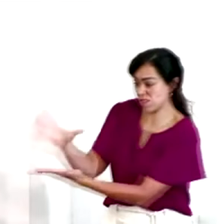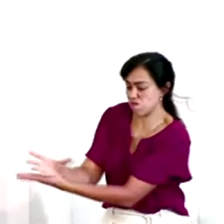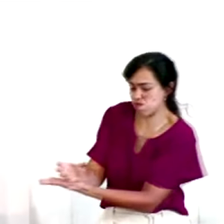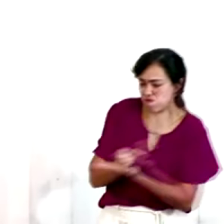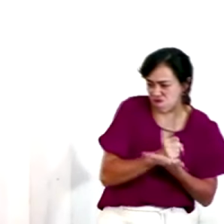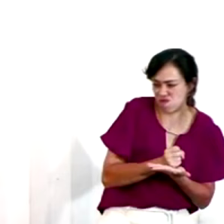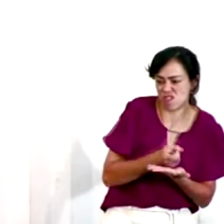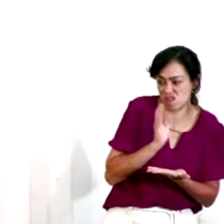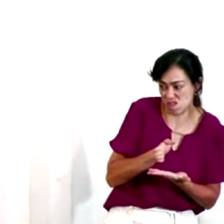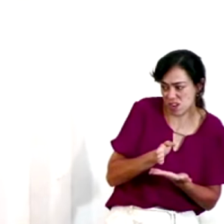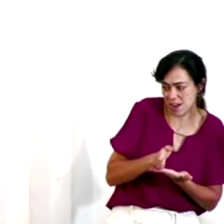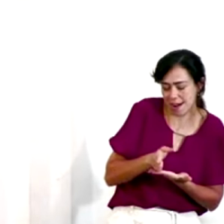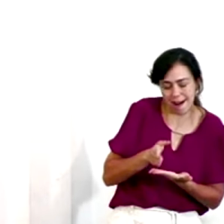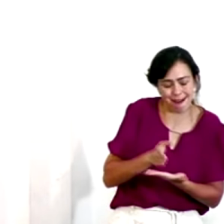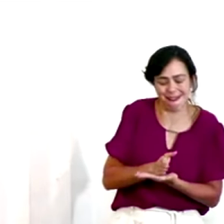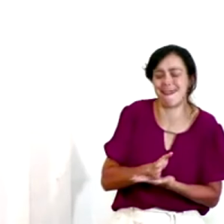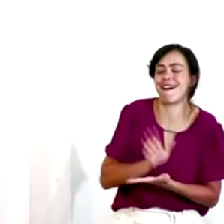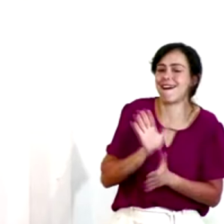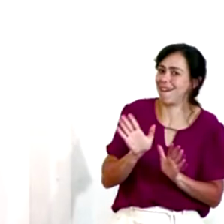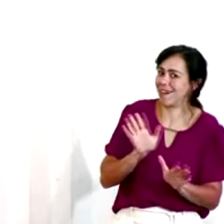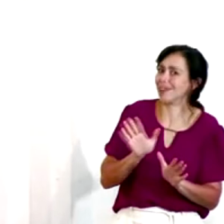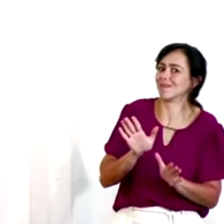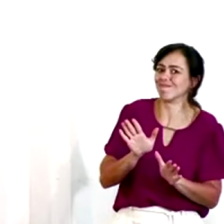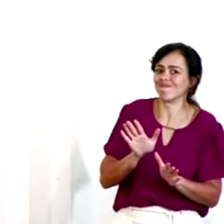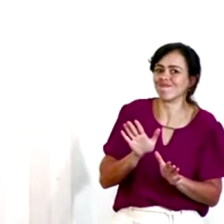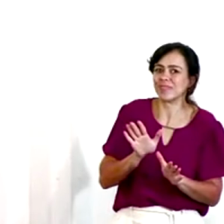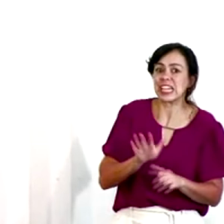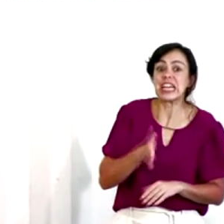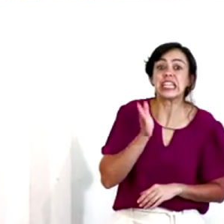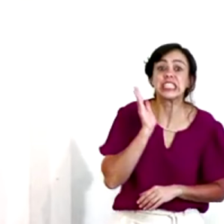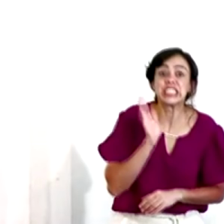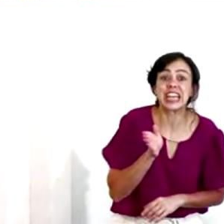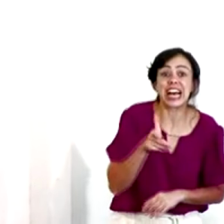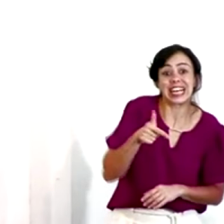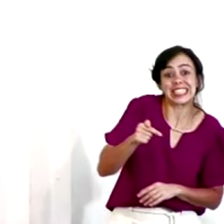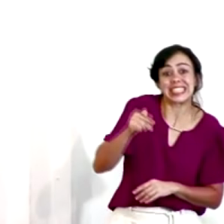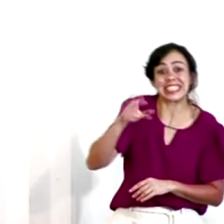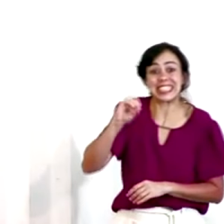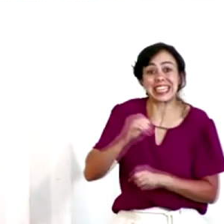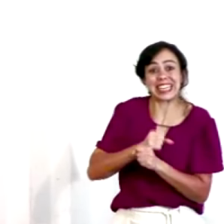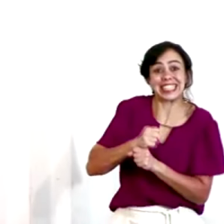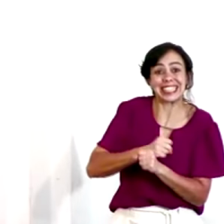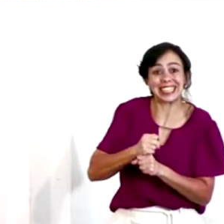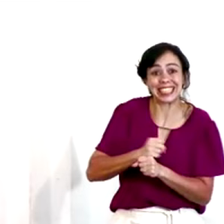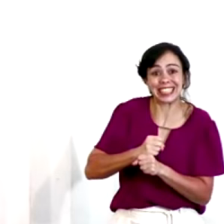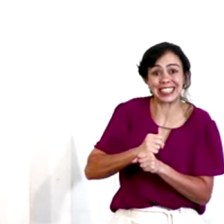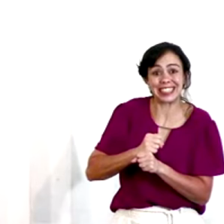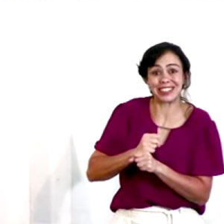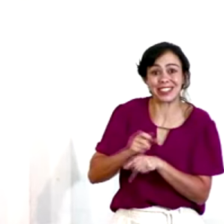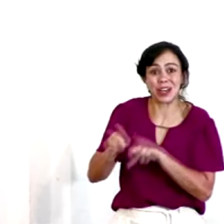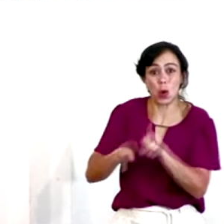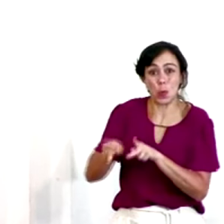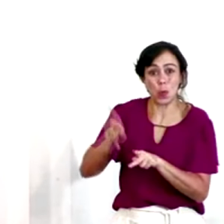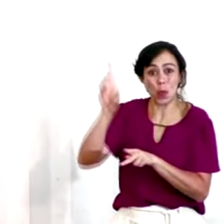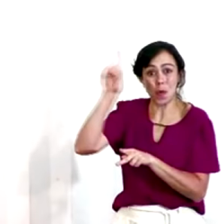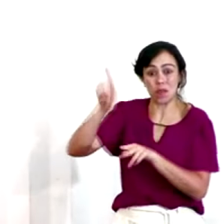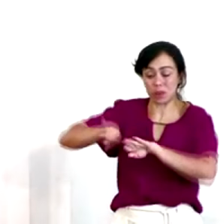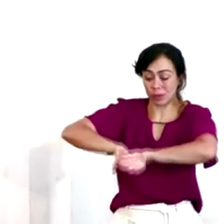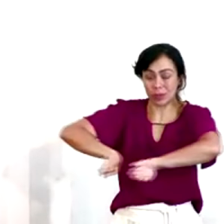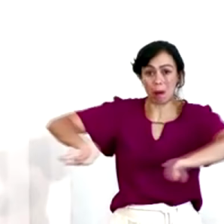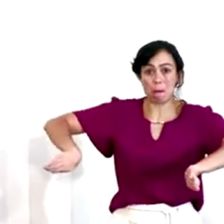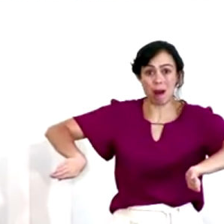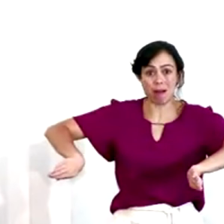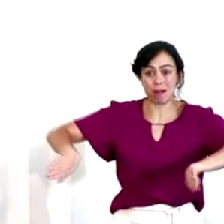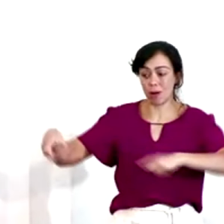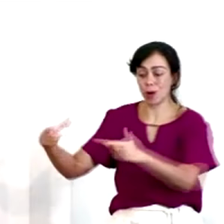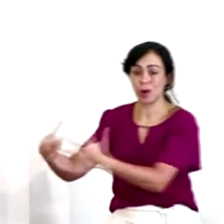chega a quase 70 o número de anos que eles estão distante da sua terra. É interessante